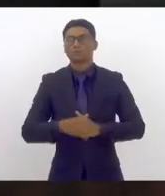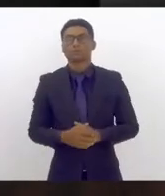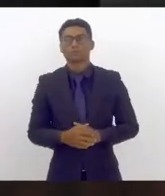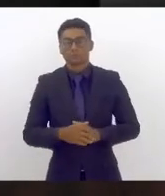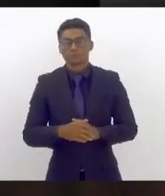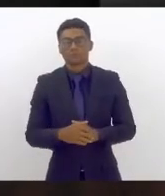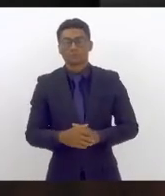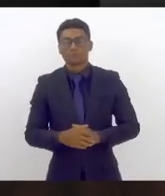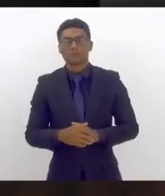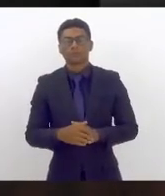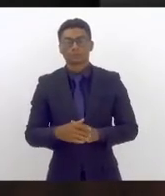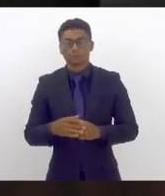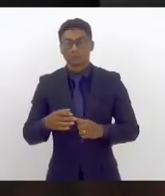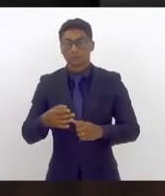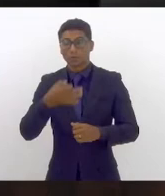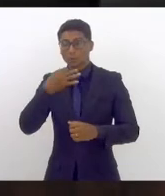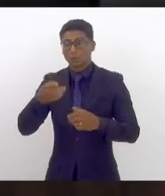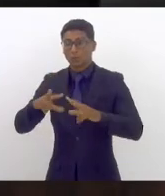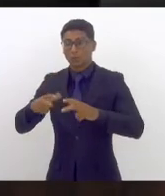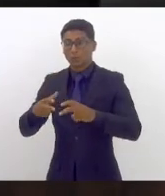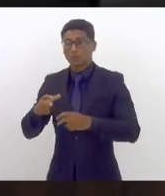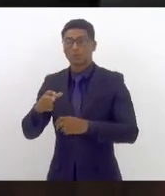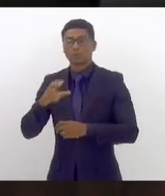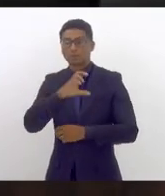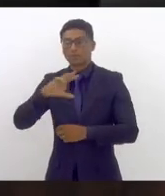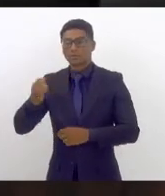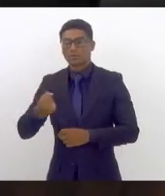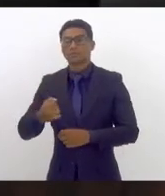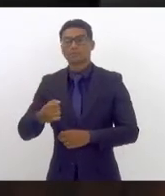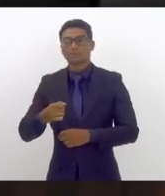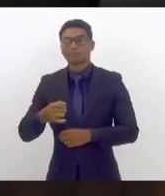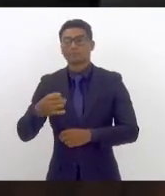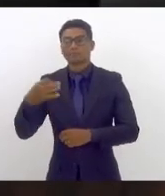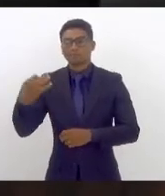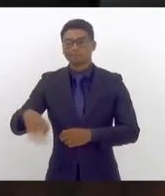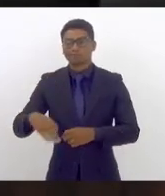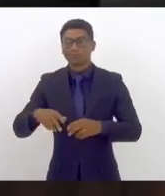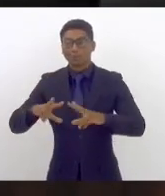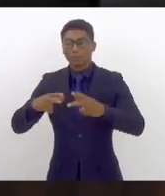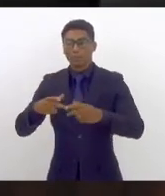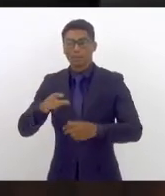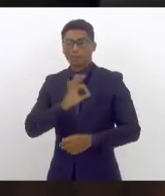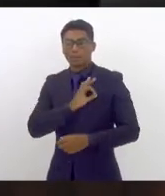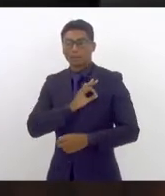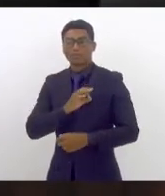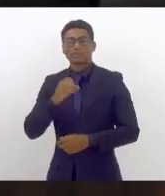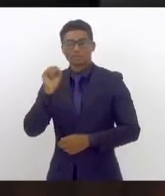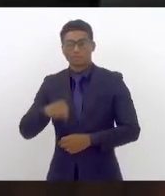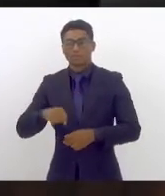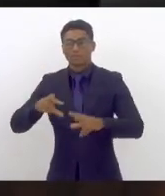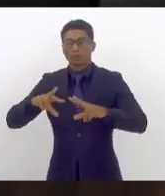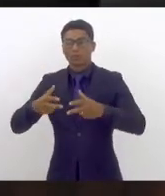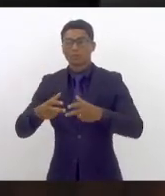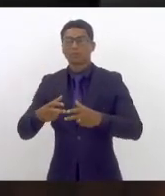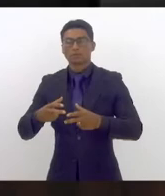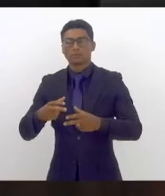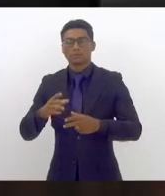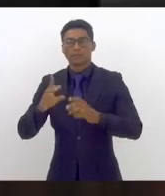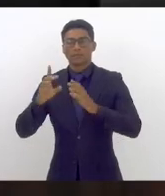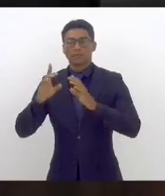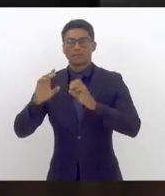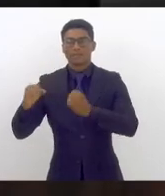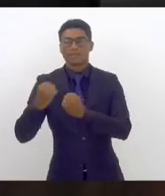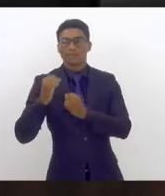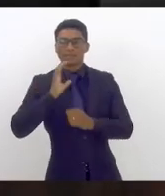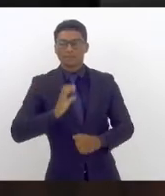de 2010 pareceres a comissão de condições pela legalidade de Segurança Pública São de polícia favorável de Defesa Civil favorável relatores